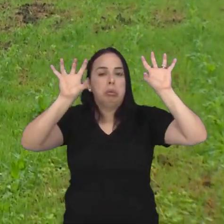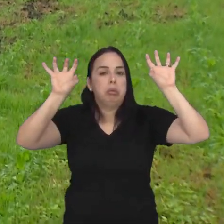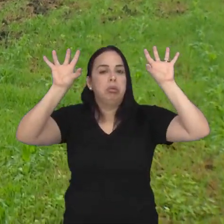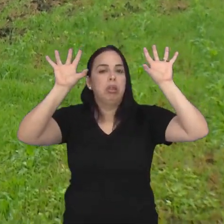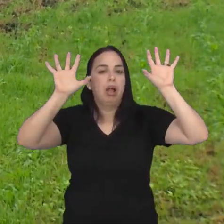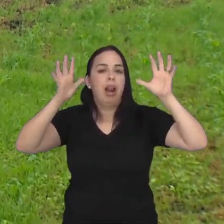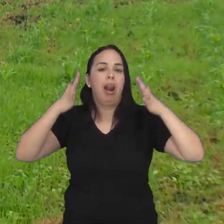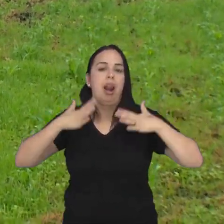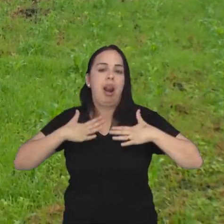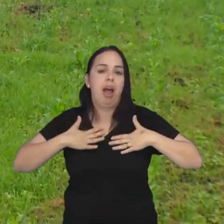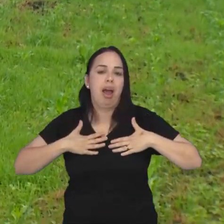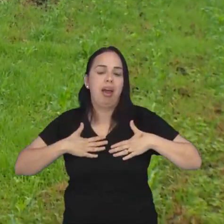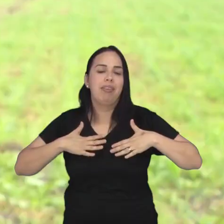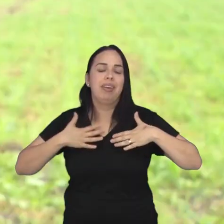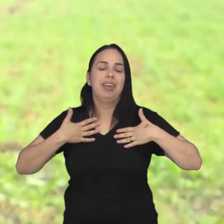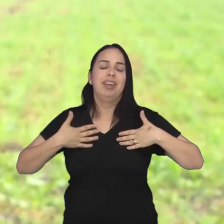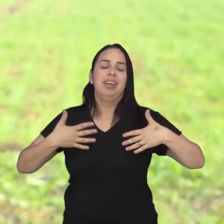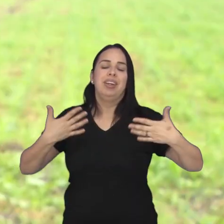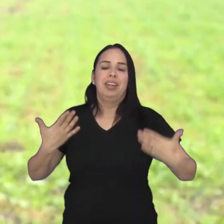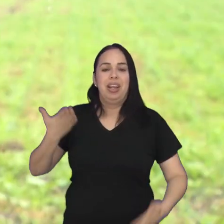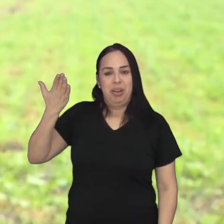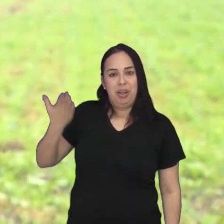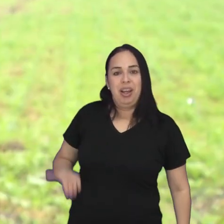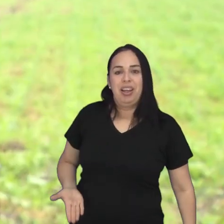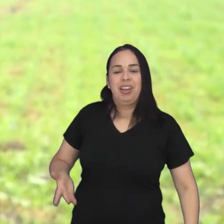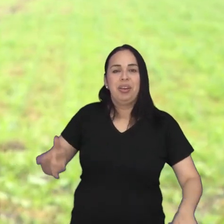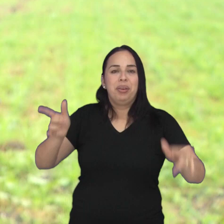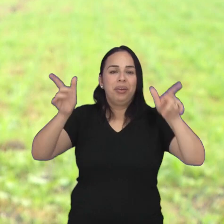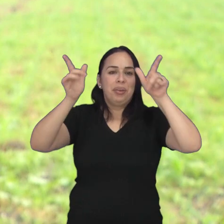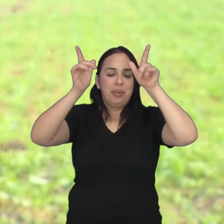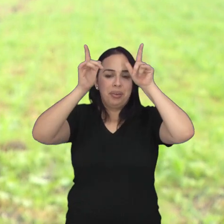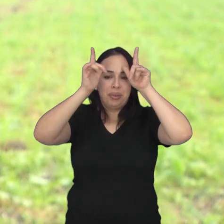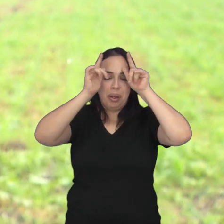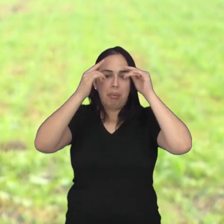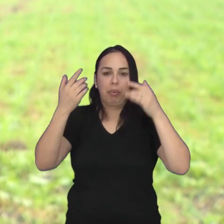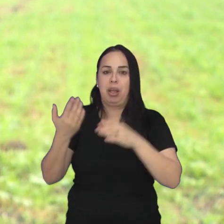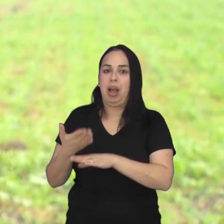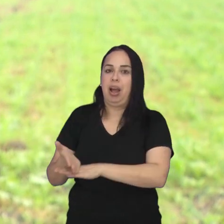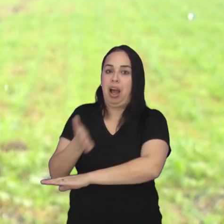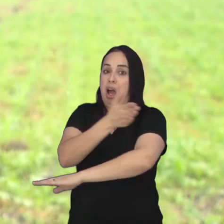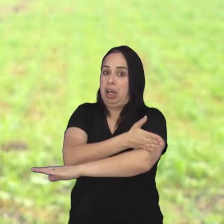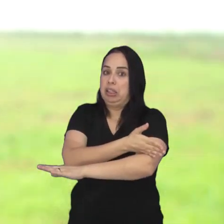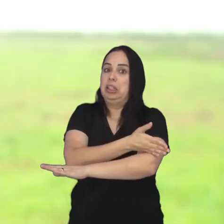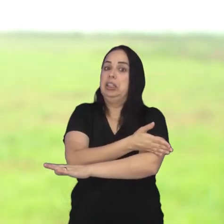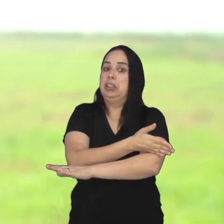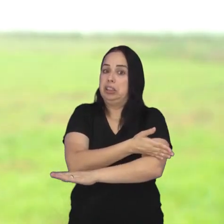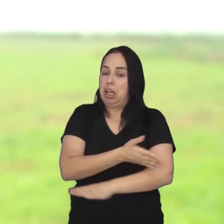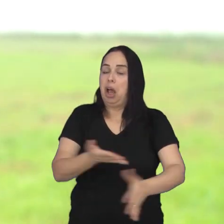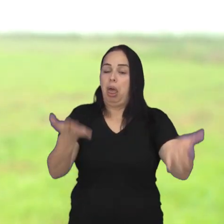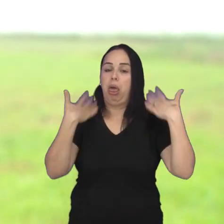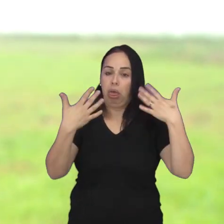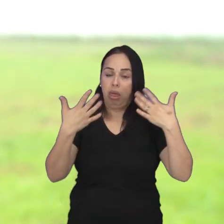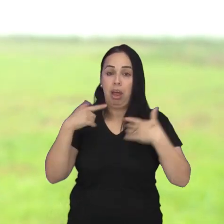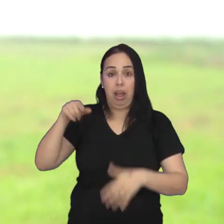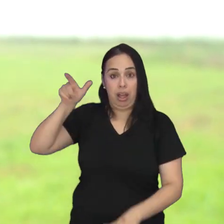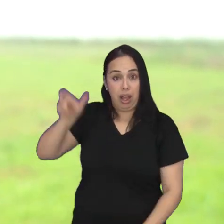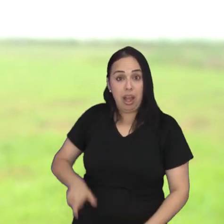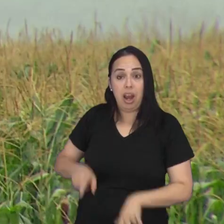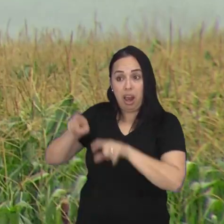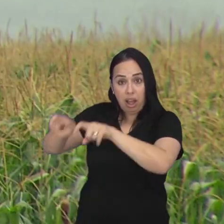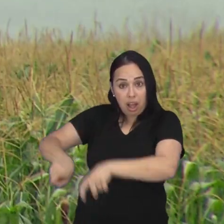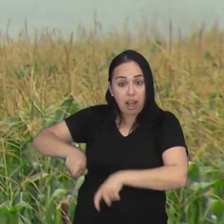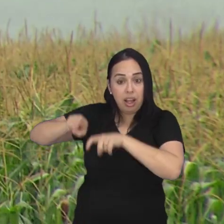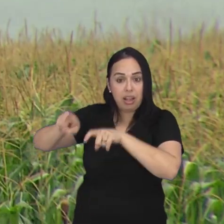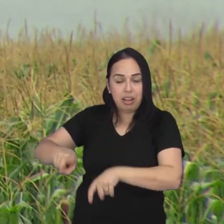com temperaturas amenas são um alívio para o Alexandre após as ondas de calor. O produtor rural ainda